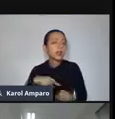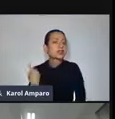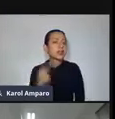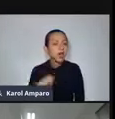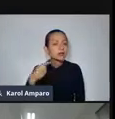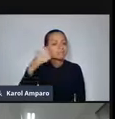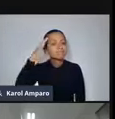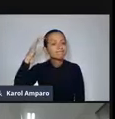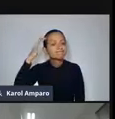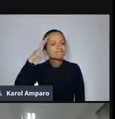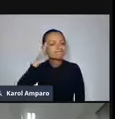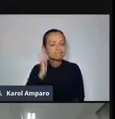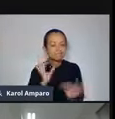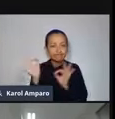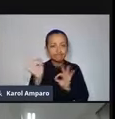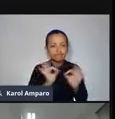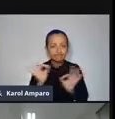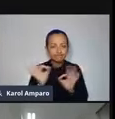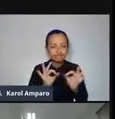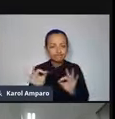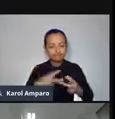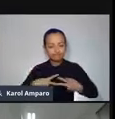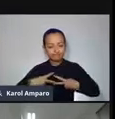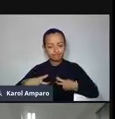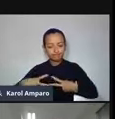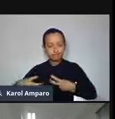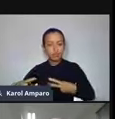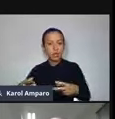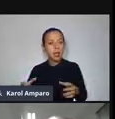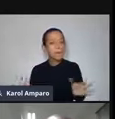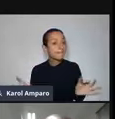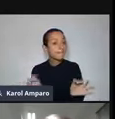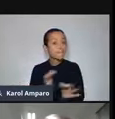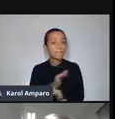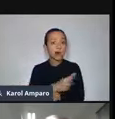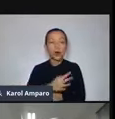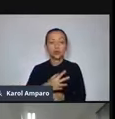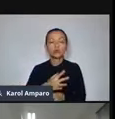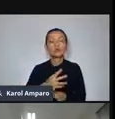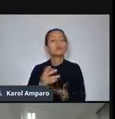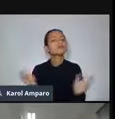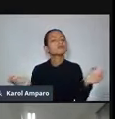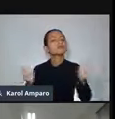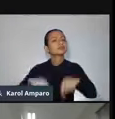doar. Conhecermos a nós mesmos e aos outros, tá? E podermos ajudar